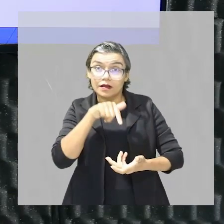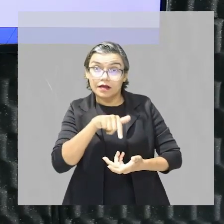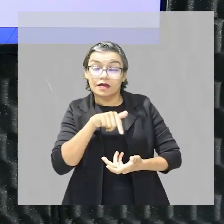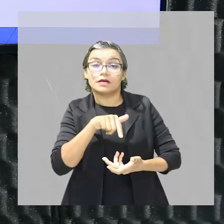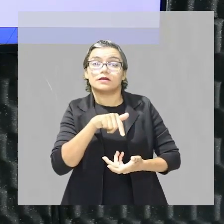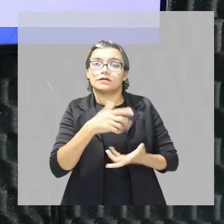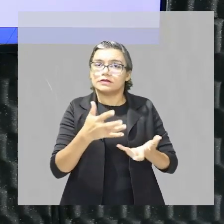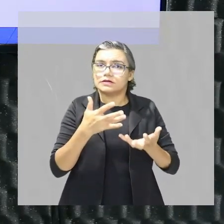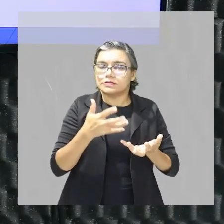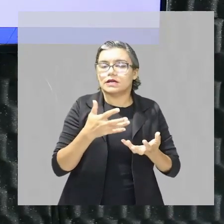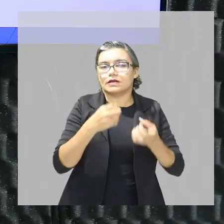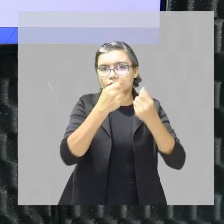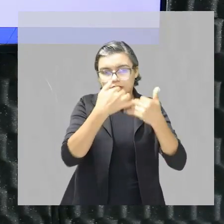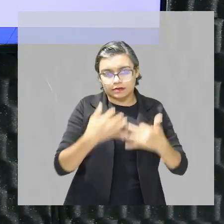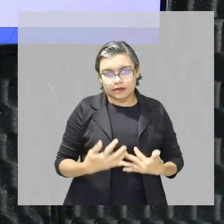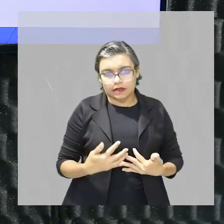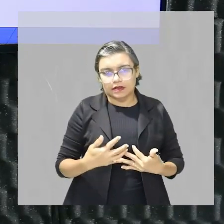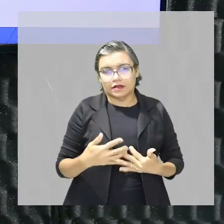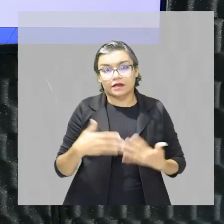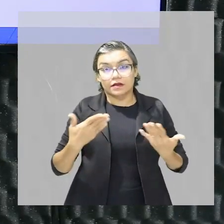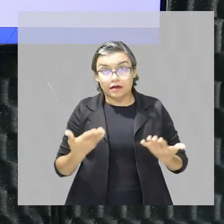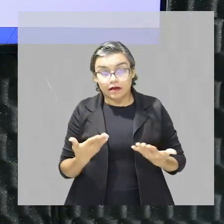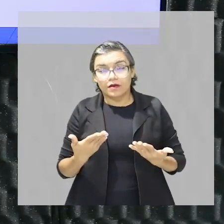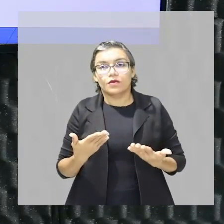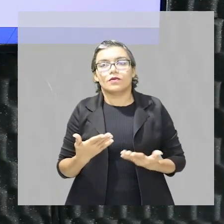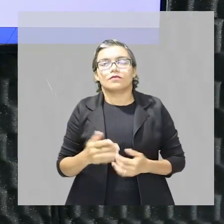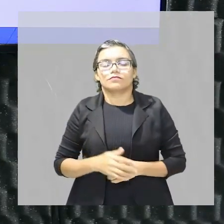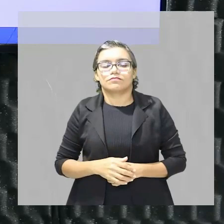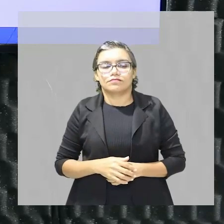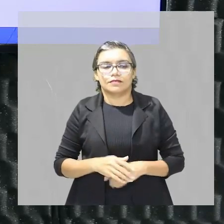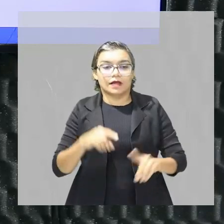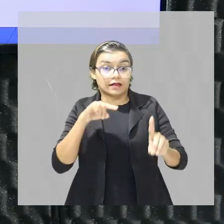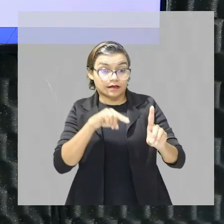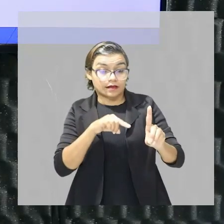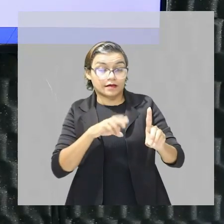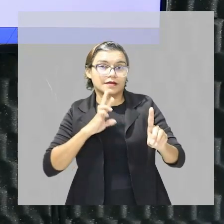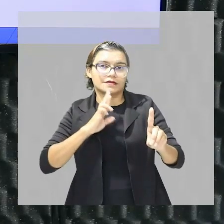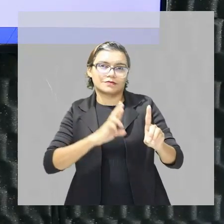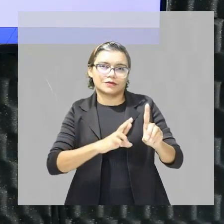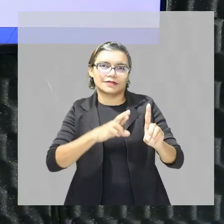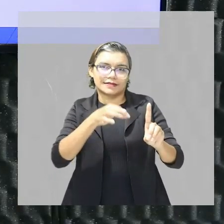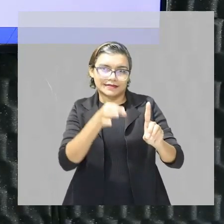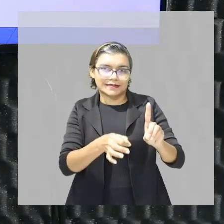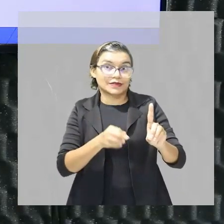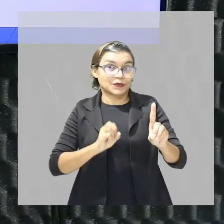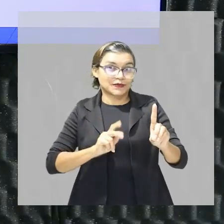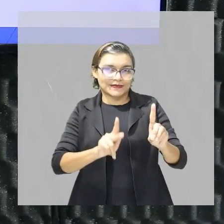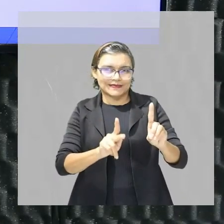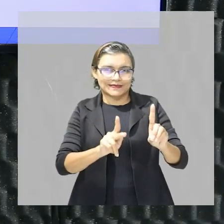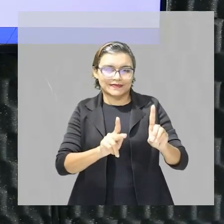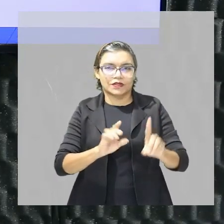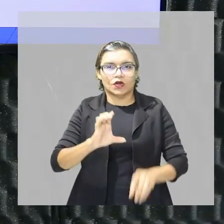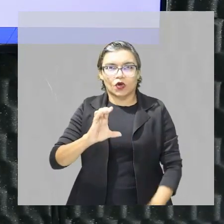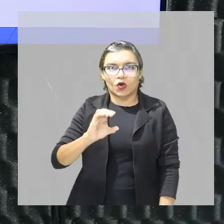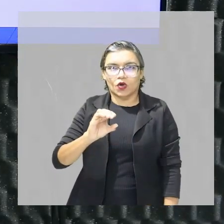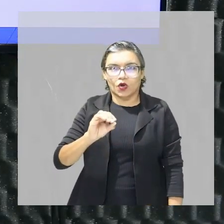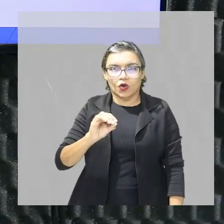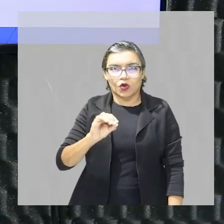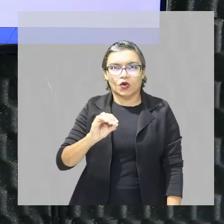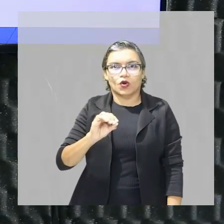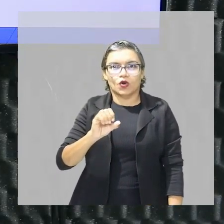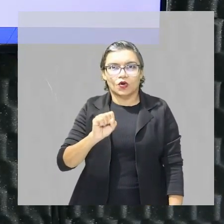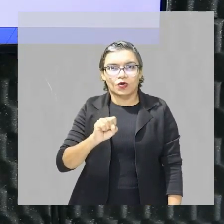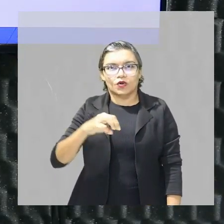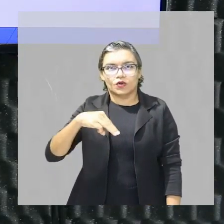origem do Cosmo é uma cosmologia então eu te convido aqui a marcar a letra d de dado cosmologia certo marque para você letra